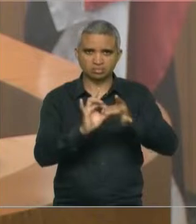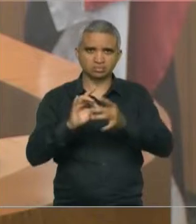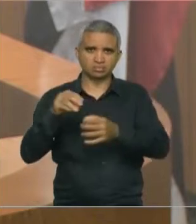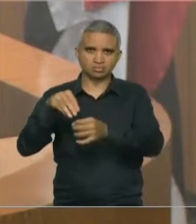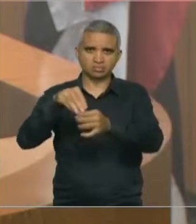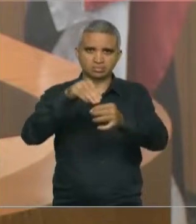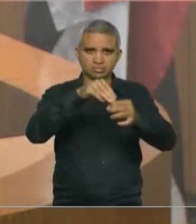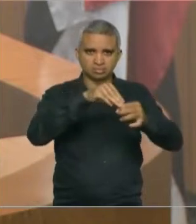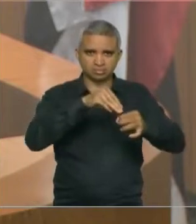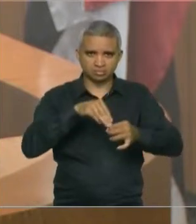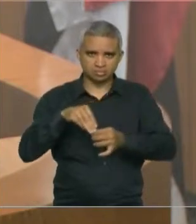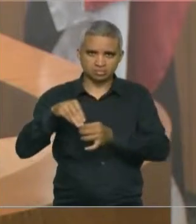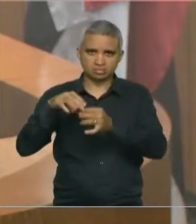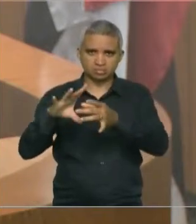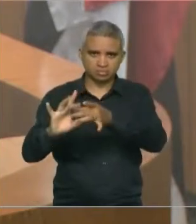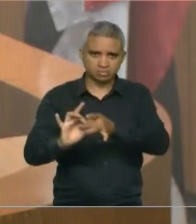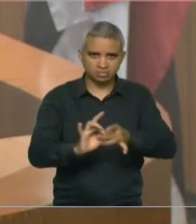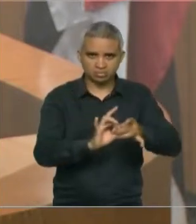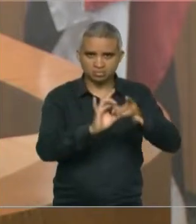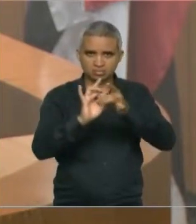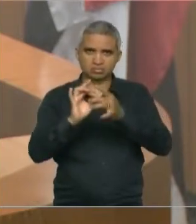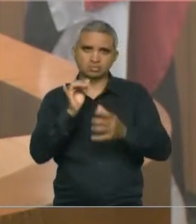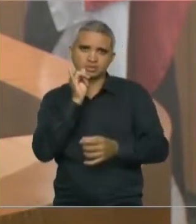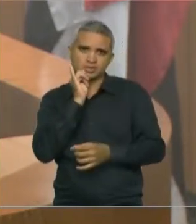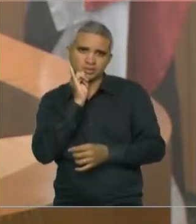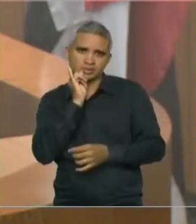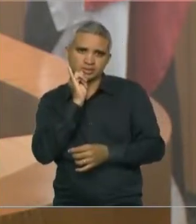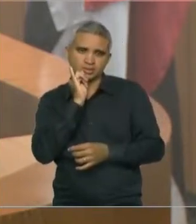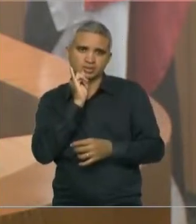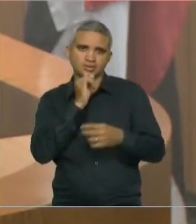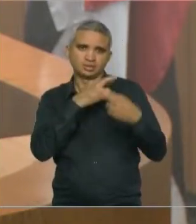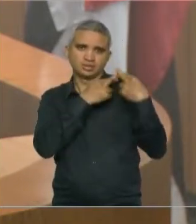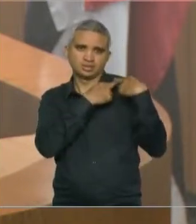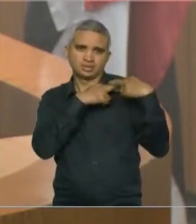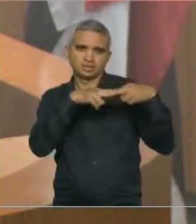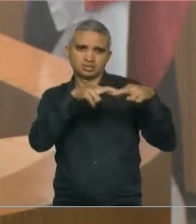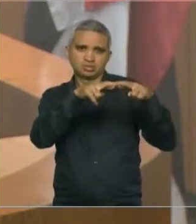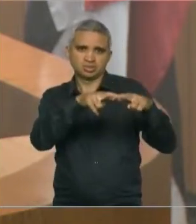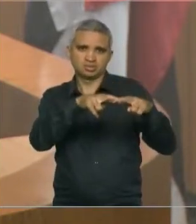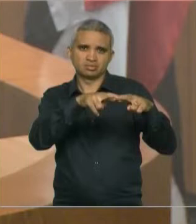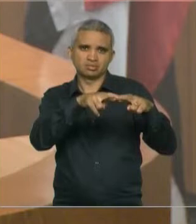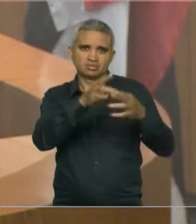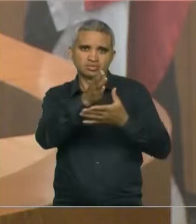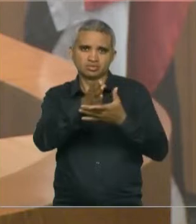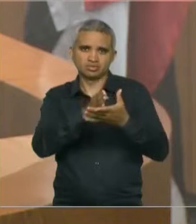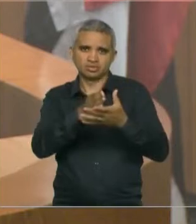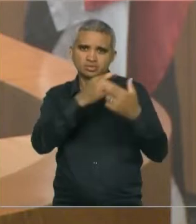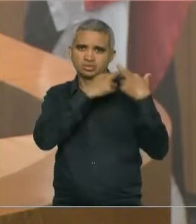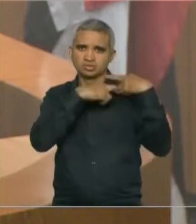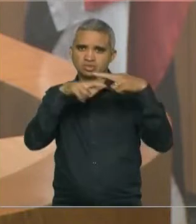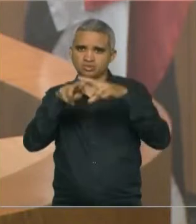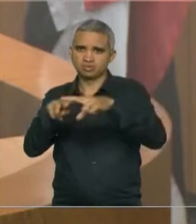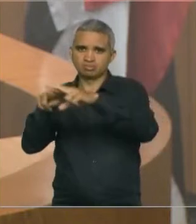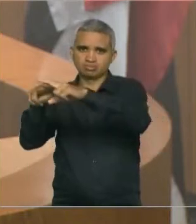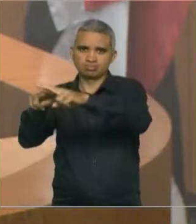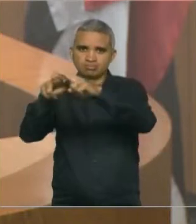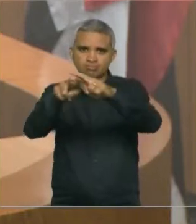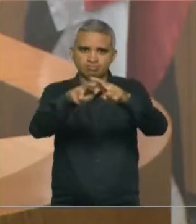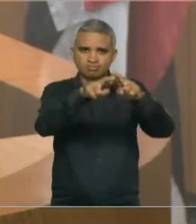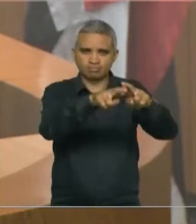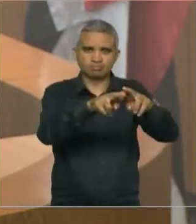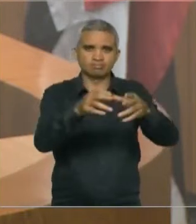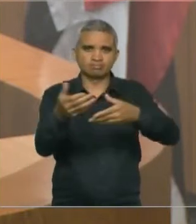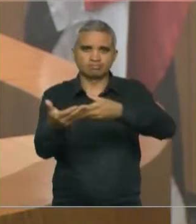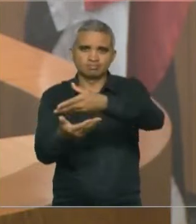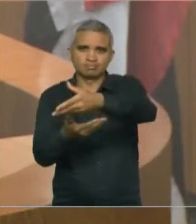municípios, cada um ficar com uma responsabilidade, se são muito próximos, e aquilo ali criar um ciclo virtuoso de